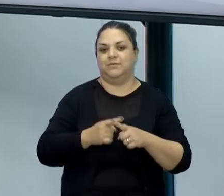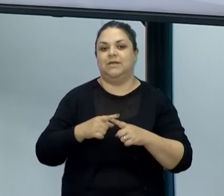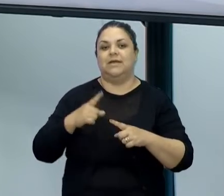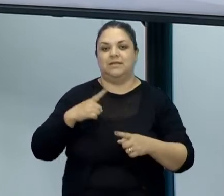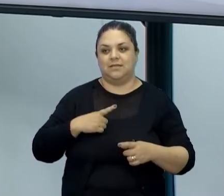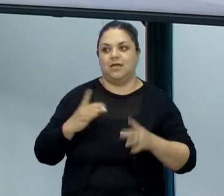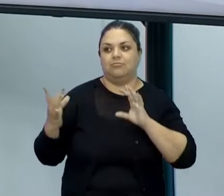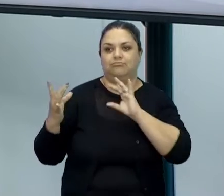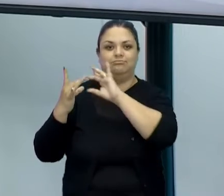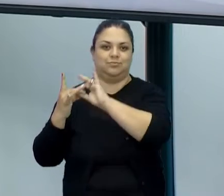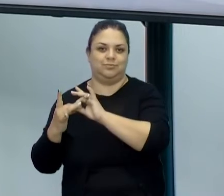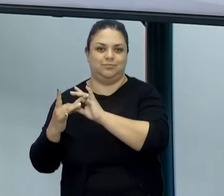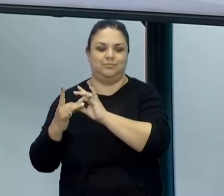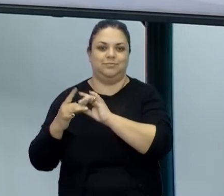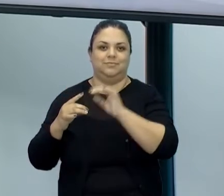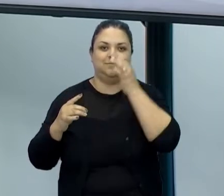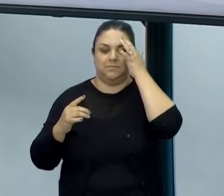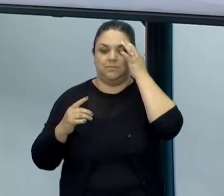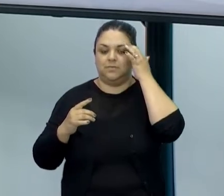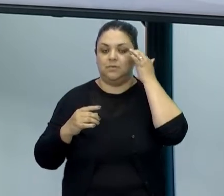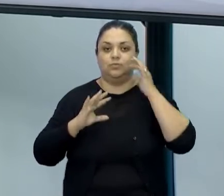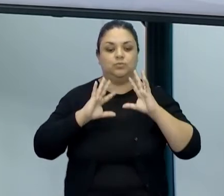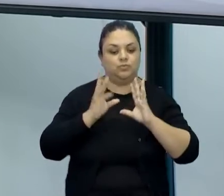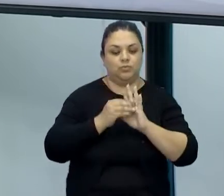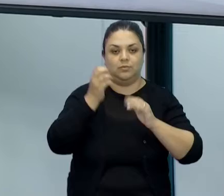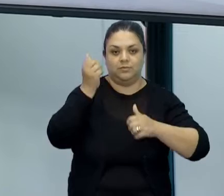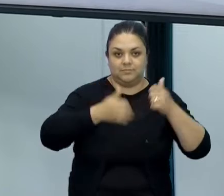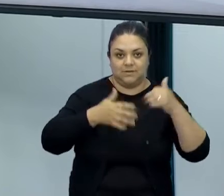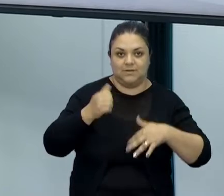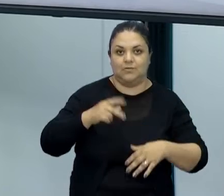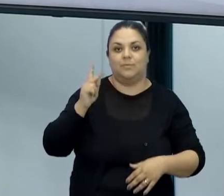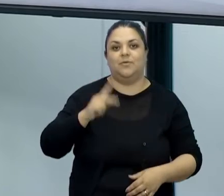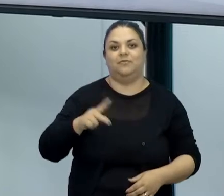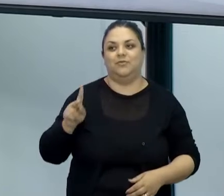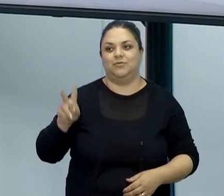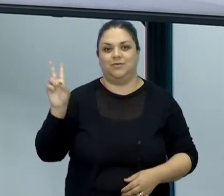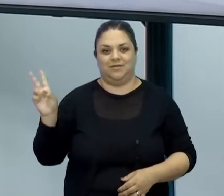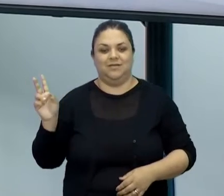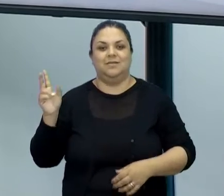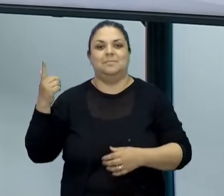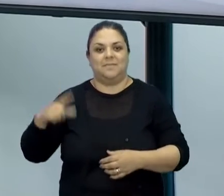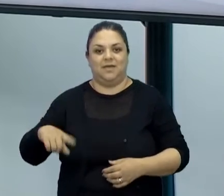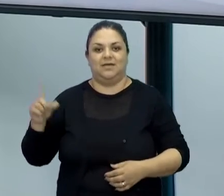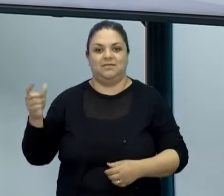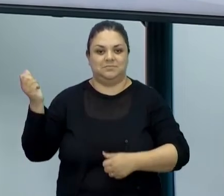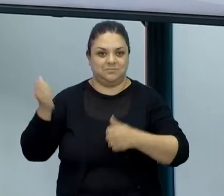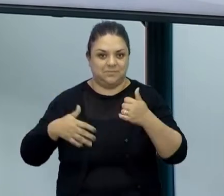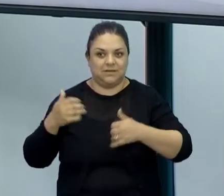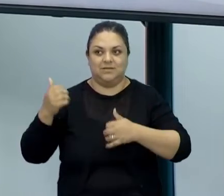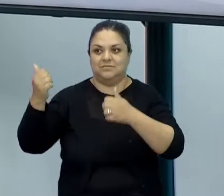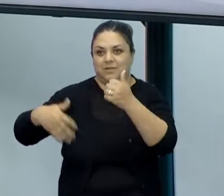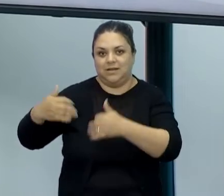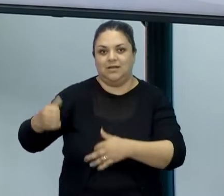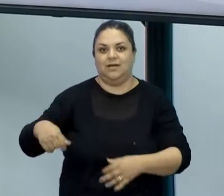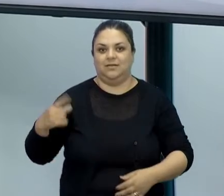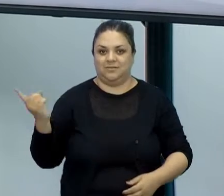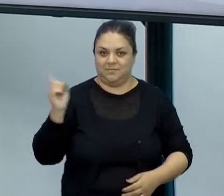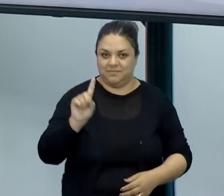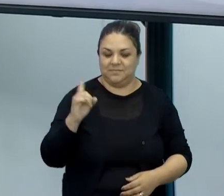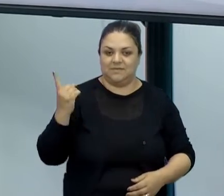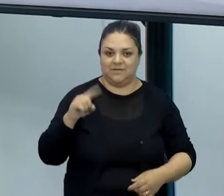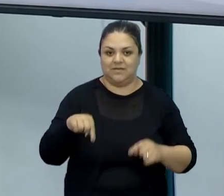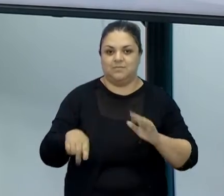forma integralizada. Então, tudo que eu falo aqui e as professoras e professores falam no outro componente dessa